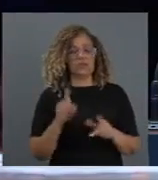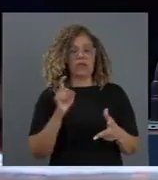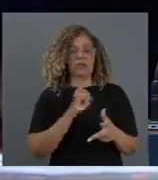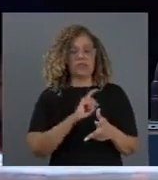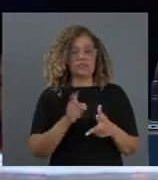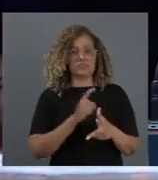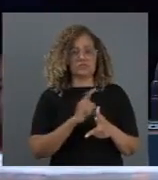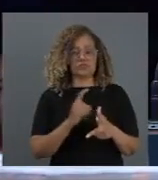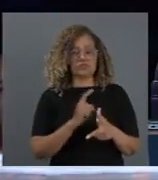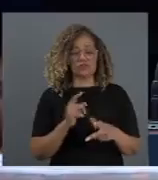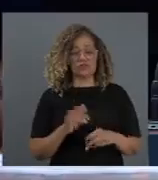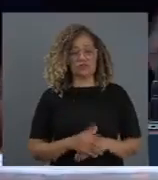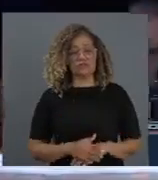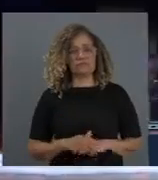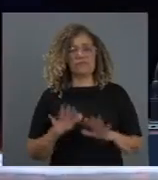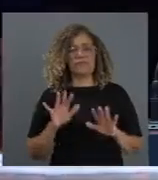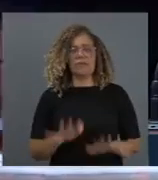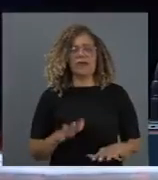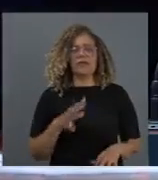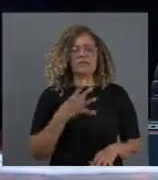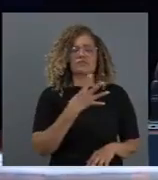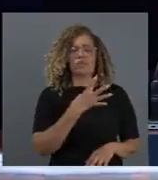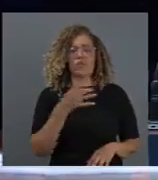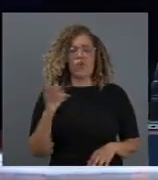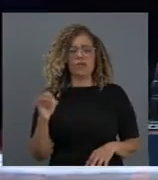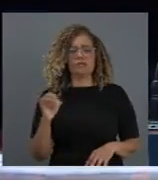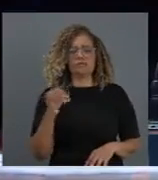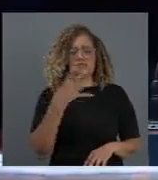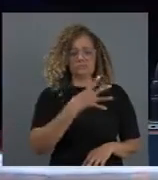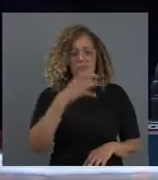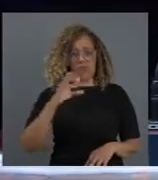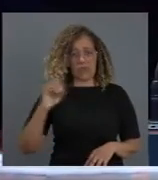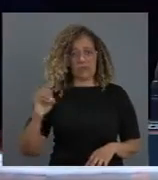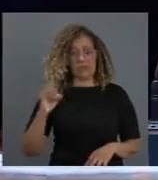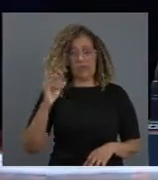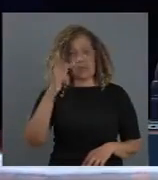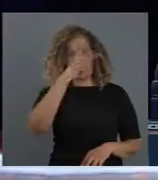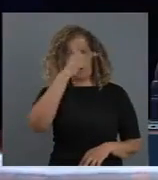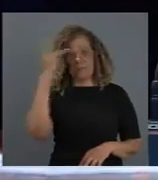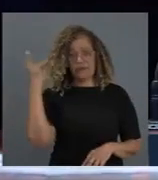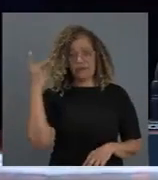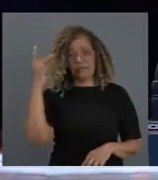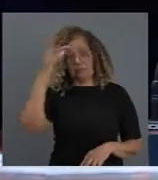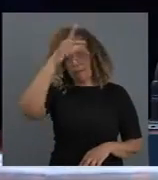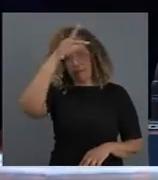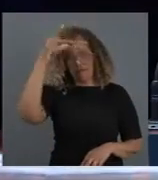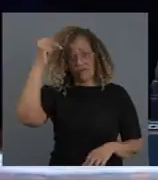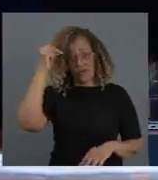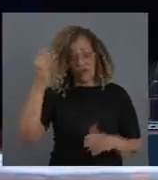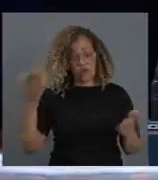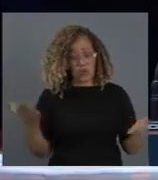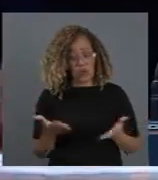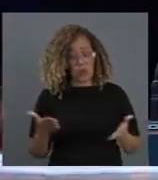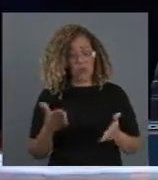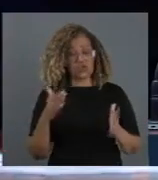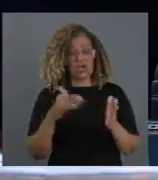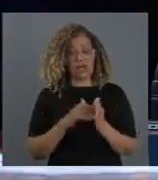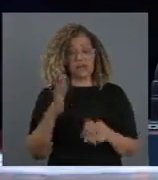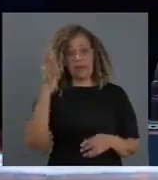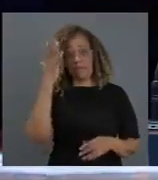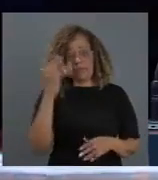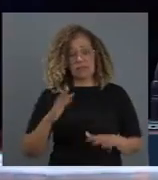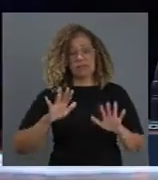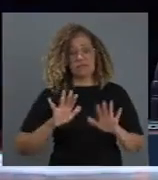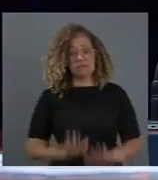são cerca, presidente, de 400 prefeitos. Estão aqui hoje, vão ficar até amanhã, que estão